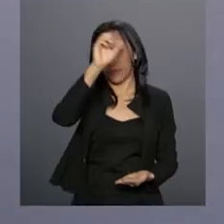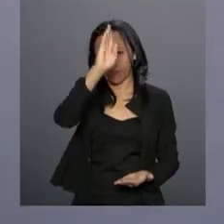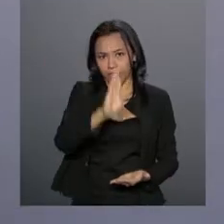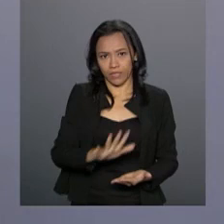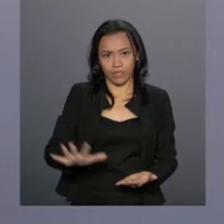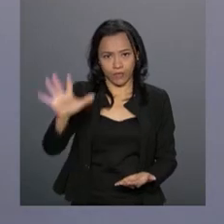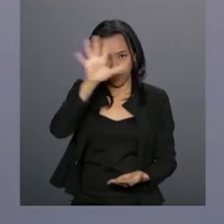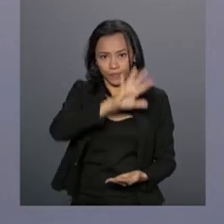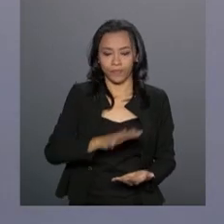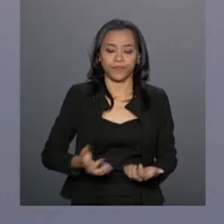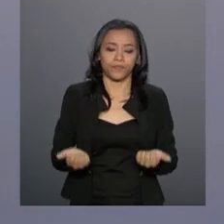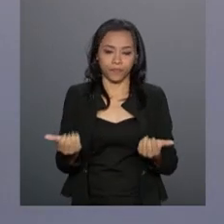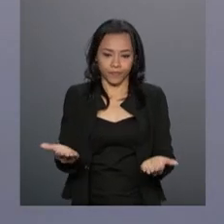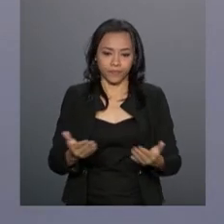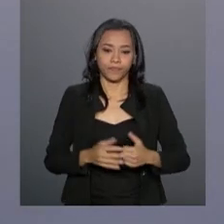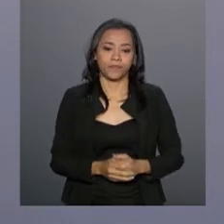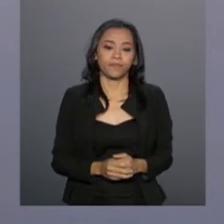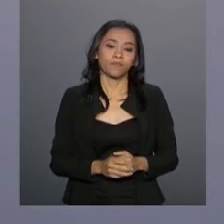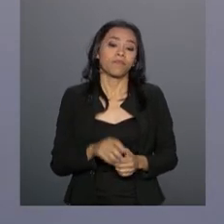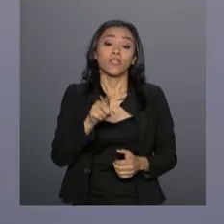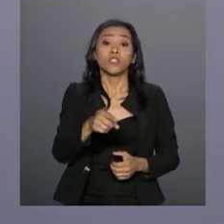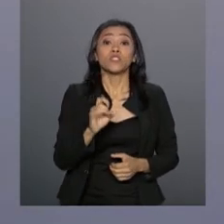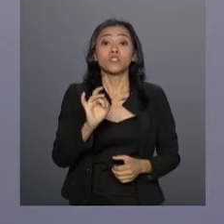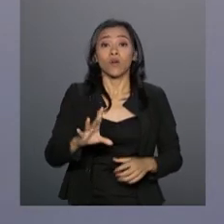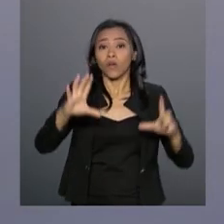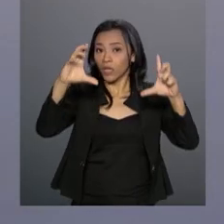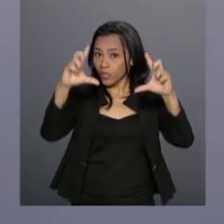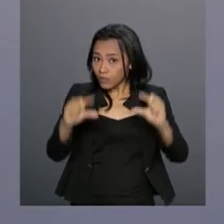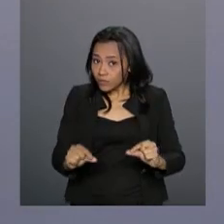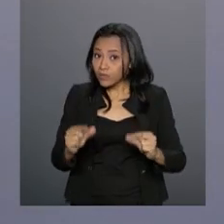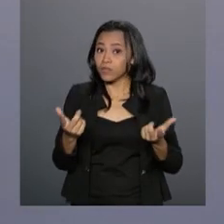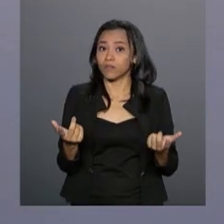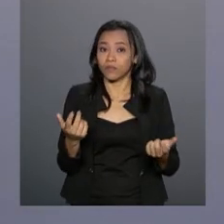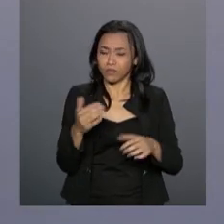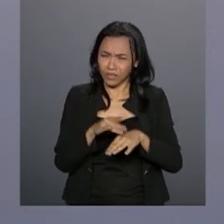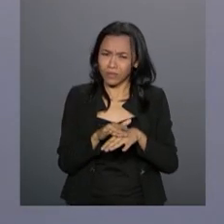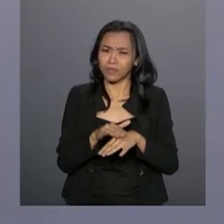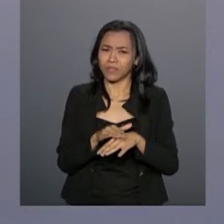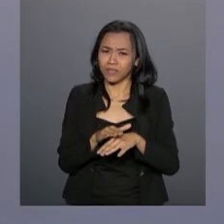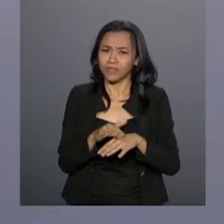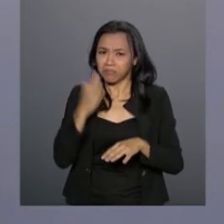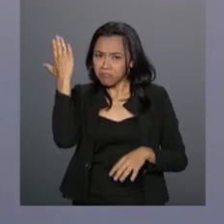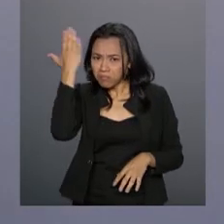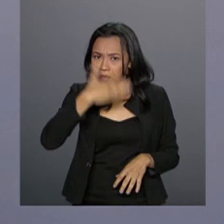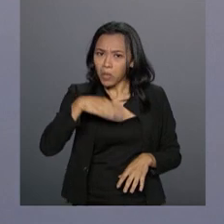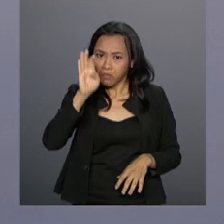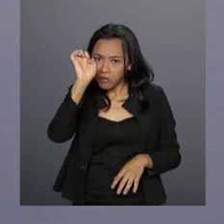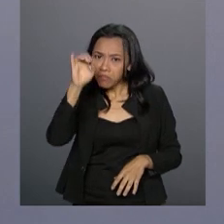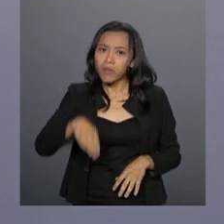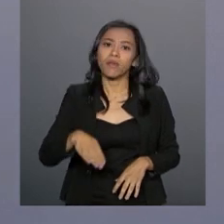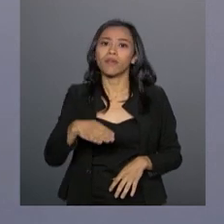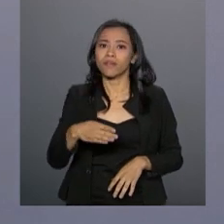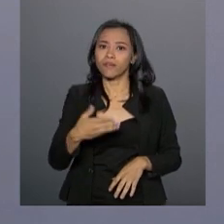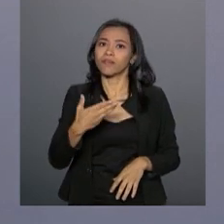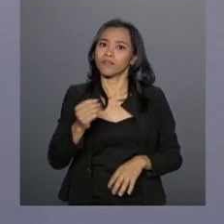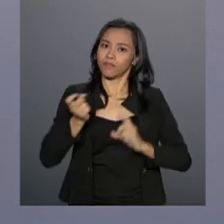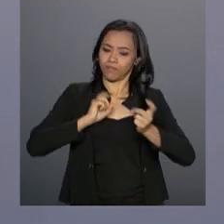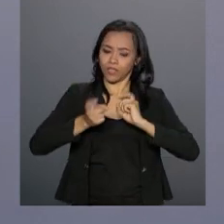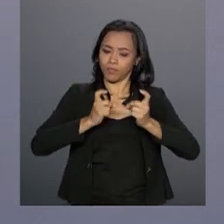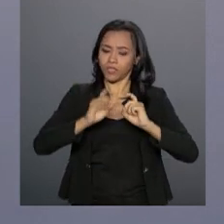Só a queda das doenças revela bem a atividade governamental.